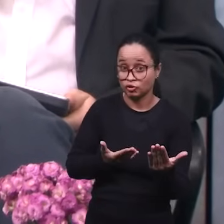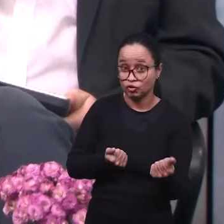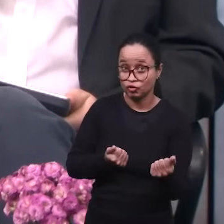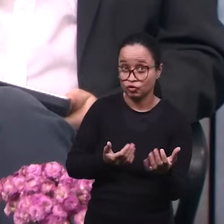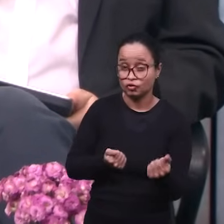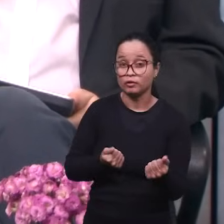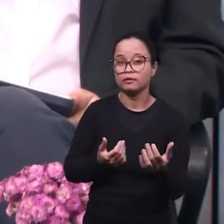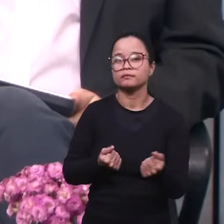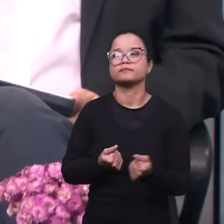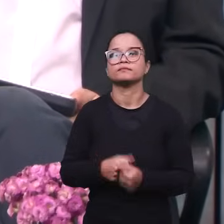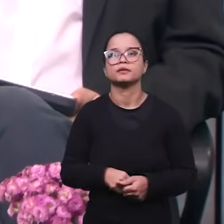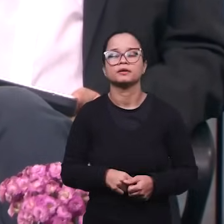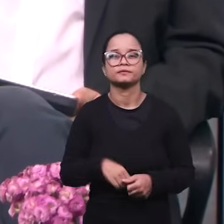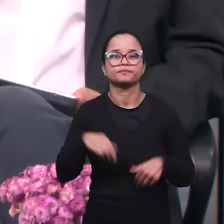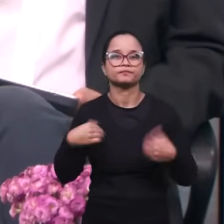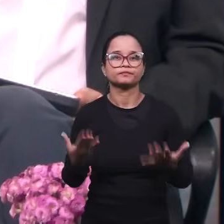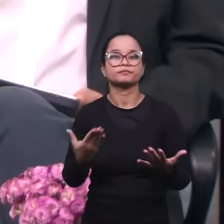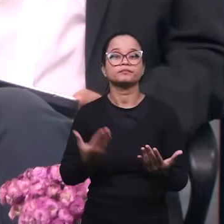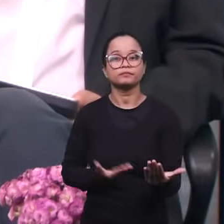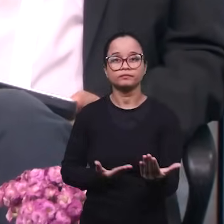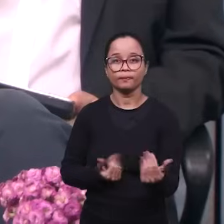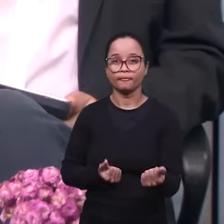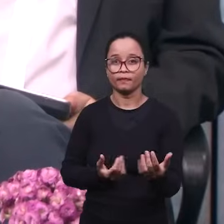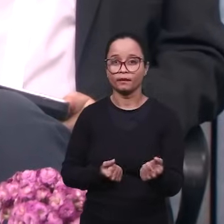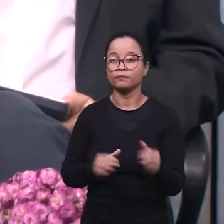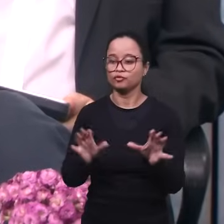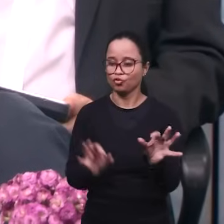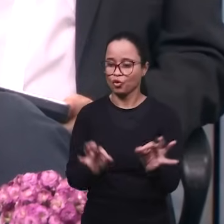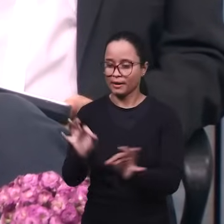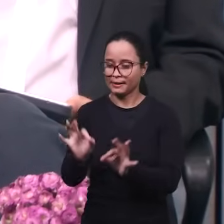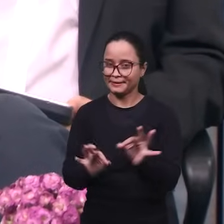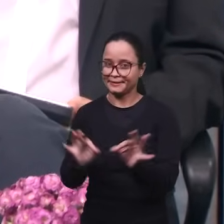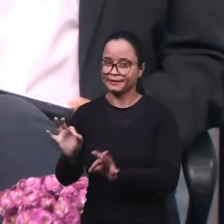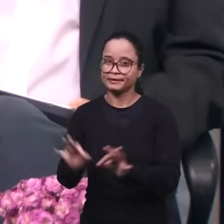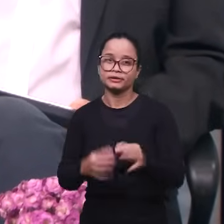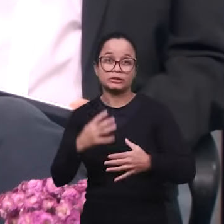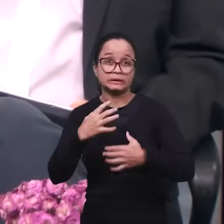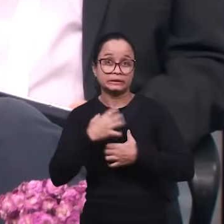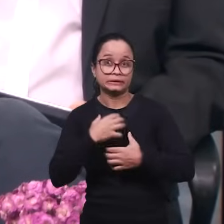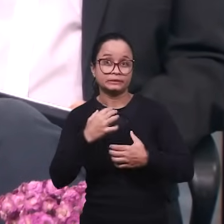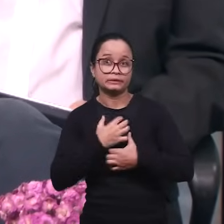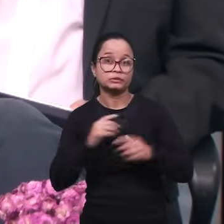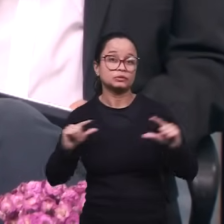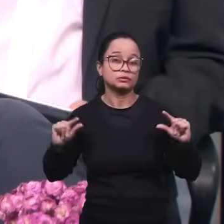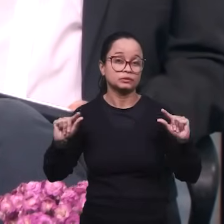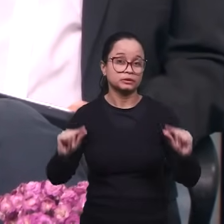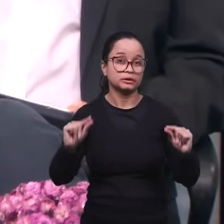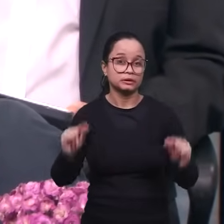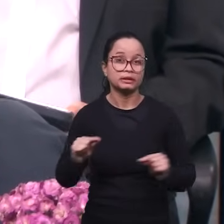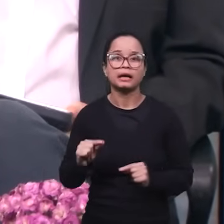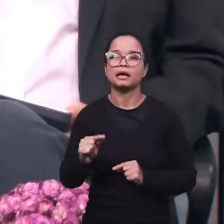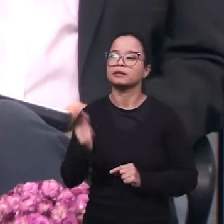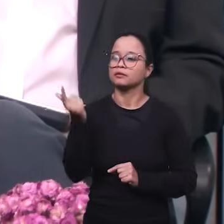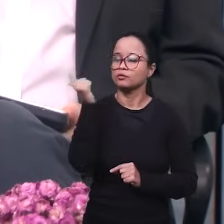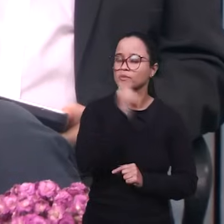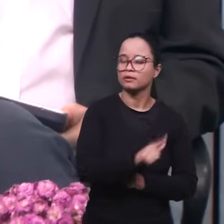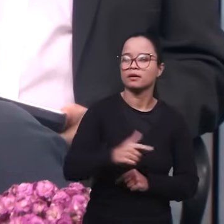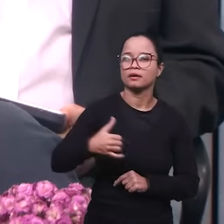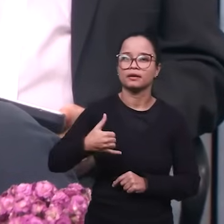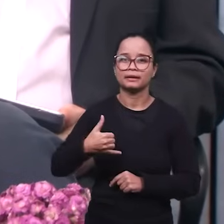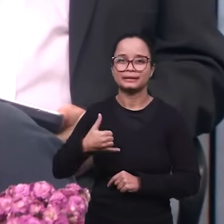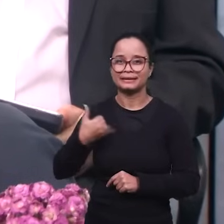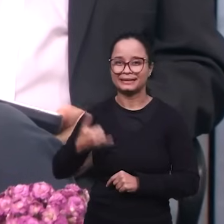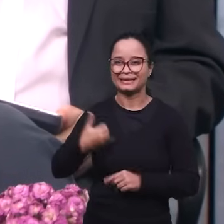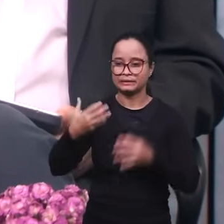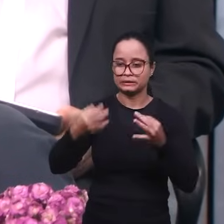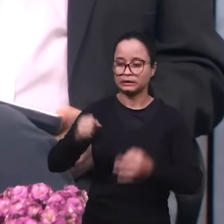mais baixo. Então, o jovem ele pode fazer um planejamento de maneira que, até que ele atinja a idade